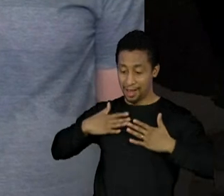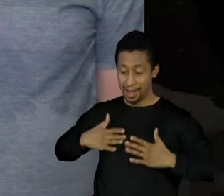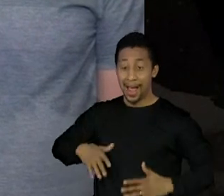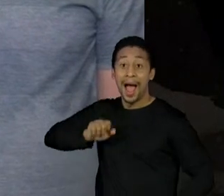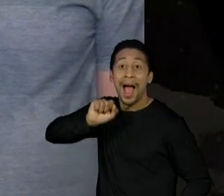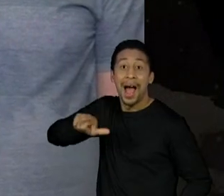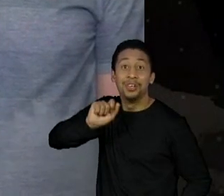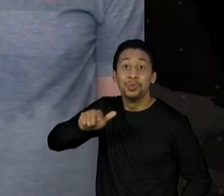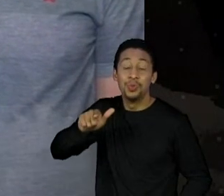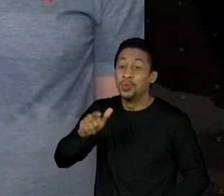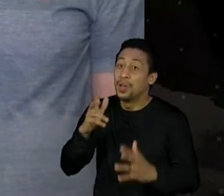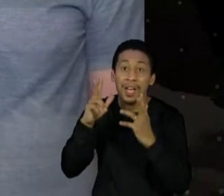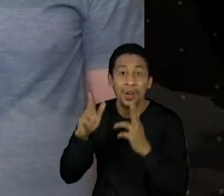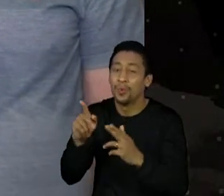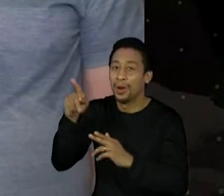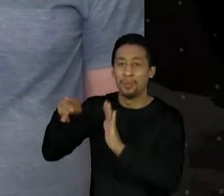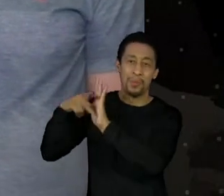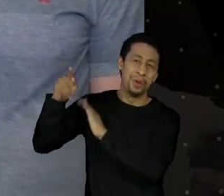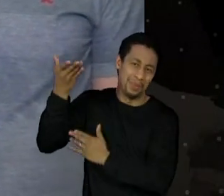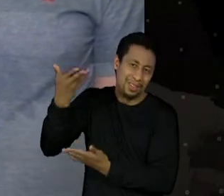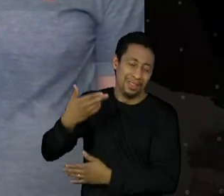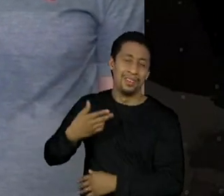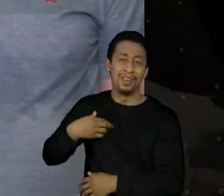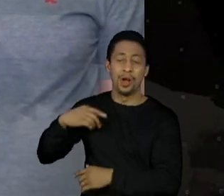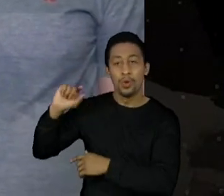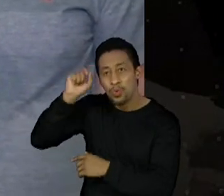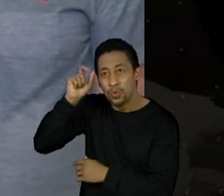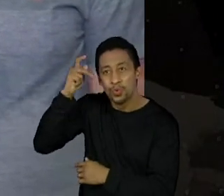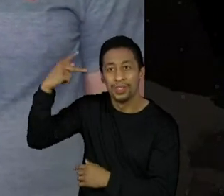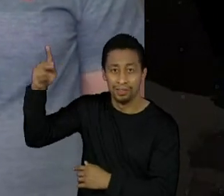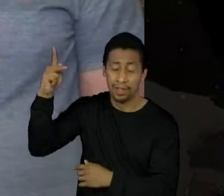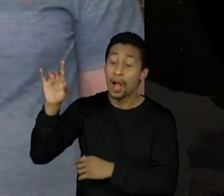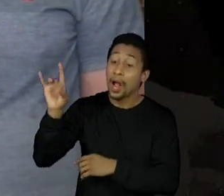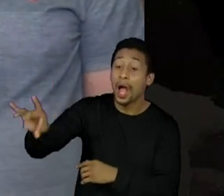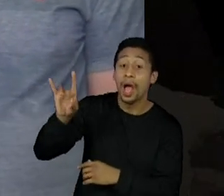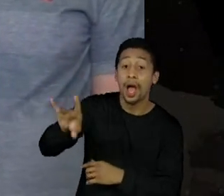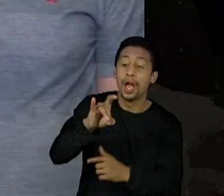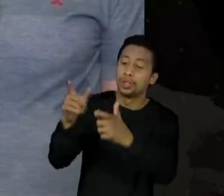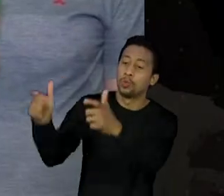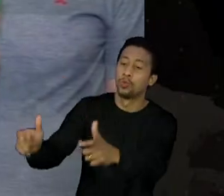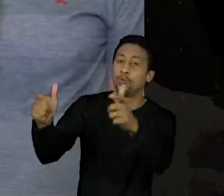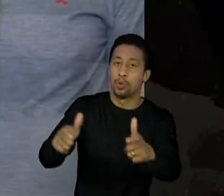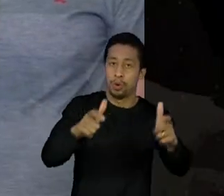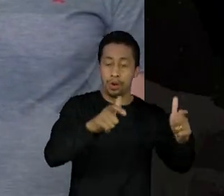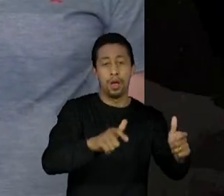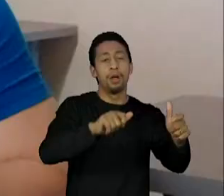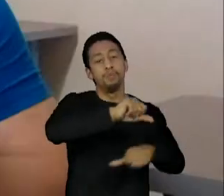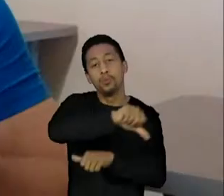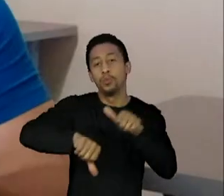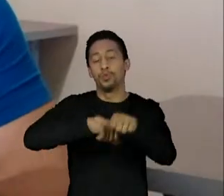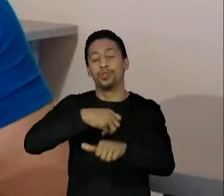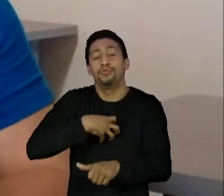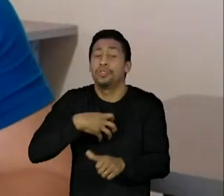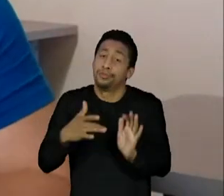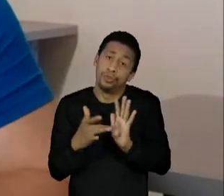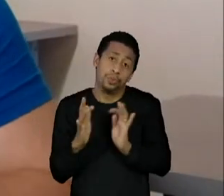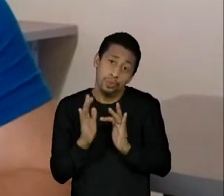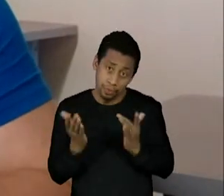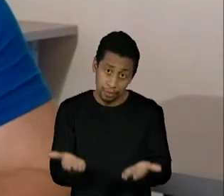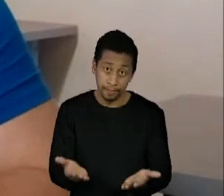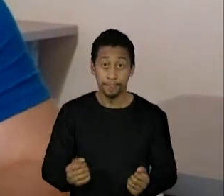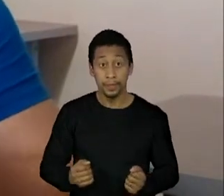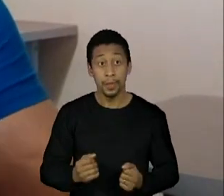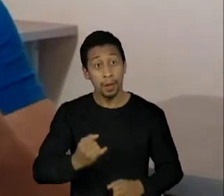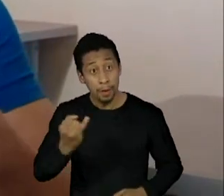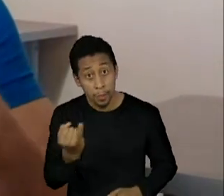né, da tonalidade da cor, da complexão física de Jesus conforme a época e conforme o lugar que ele chega. É importante você